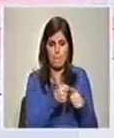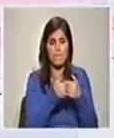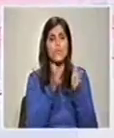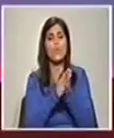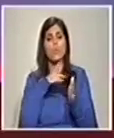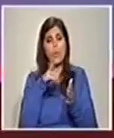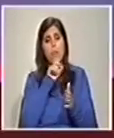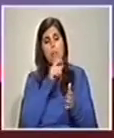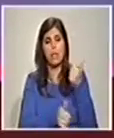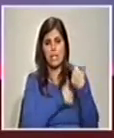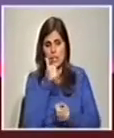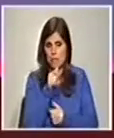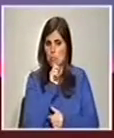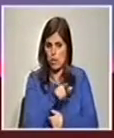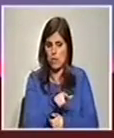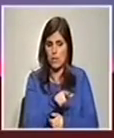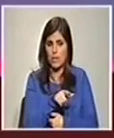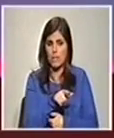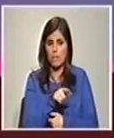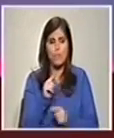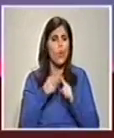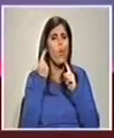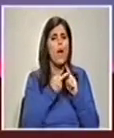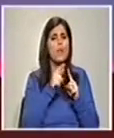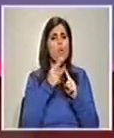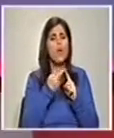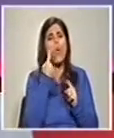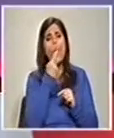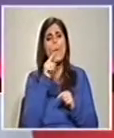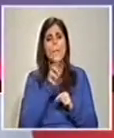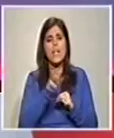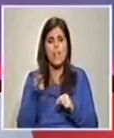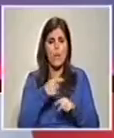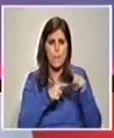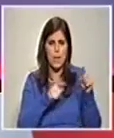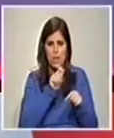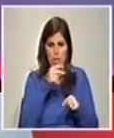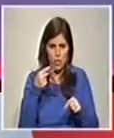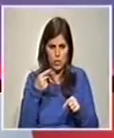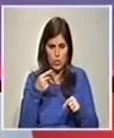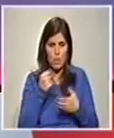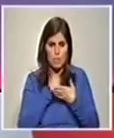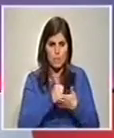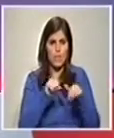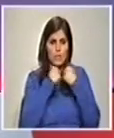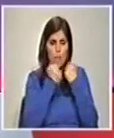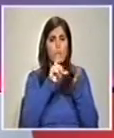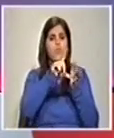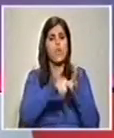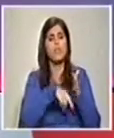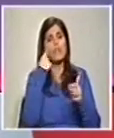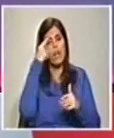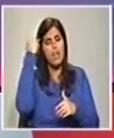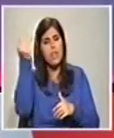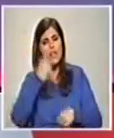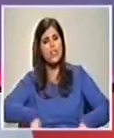país se pode ali candidatar e todos os anos há 1,5 milhão de euros injetado na sociedade para projetos que tenham inovação